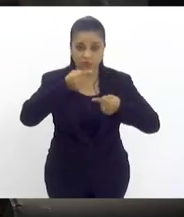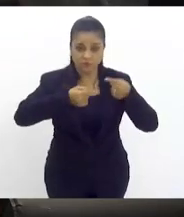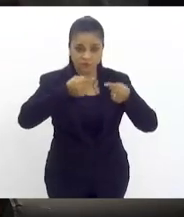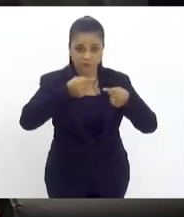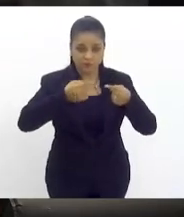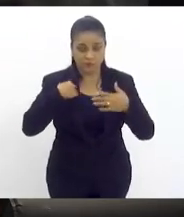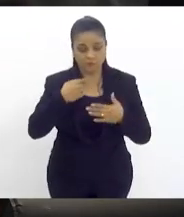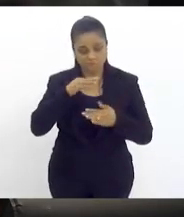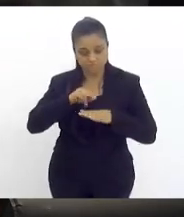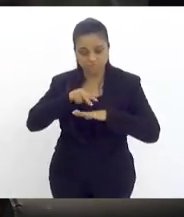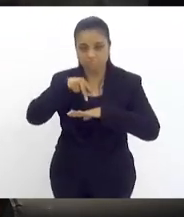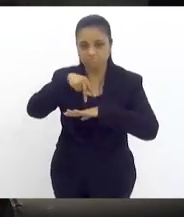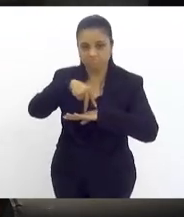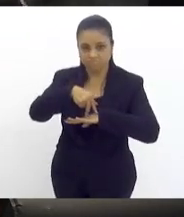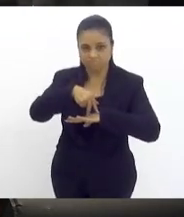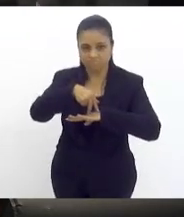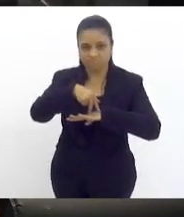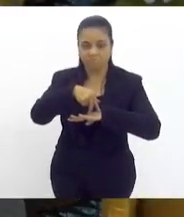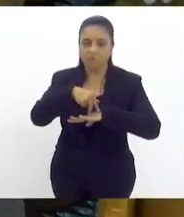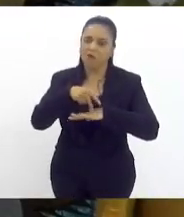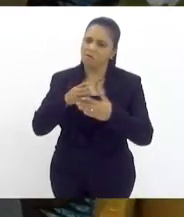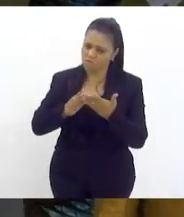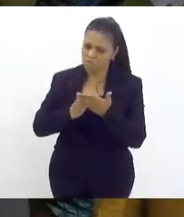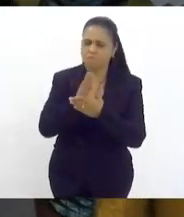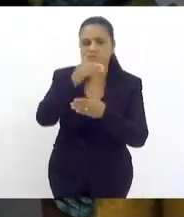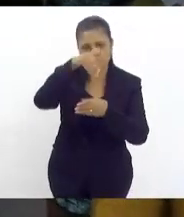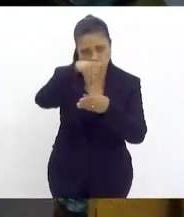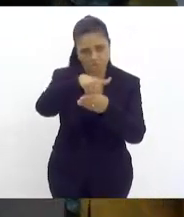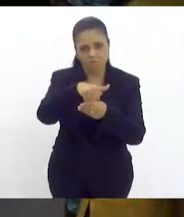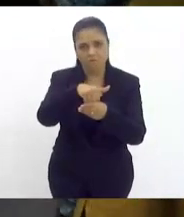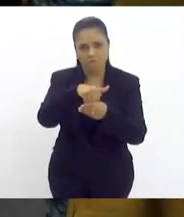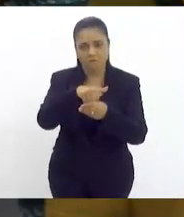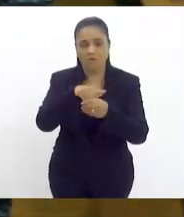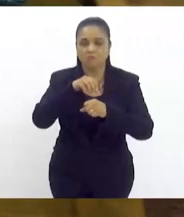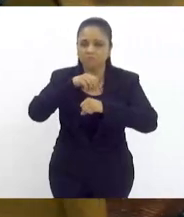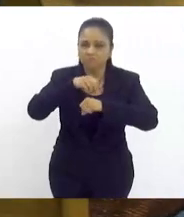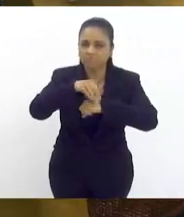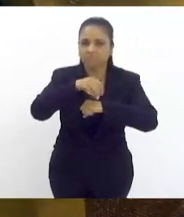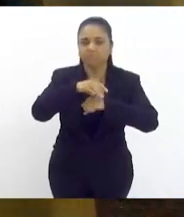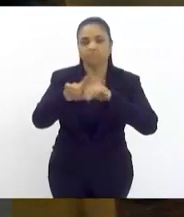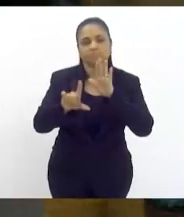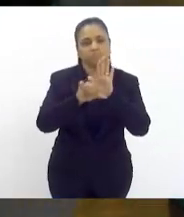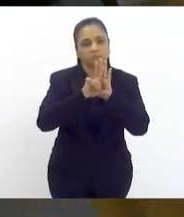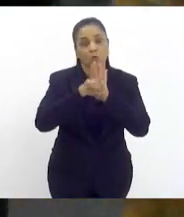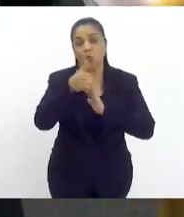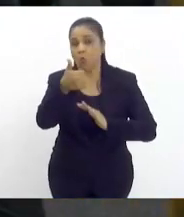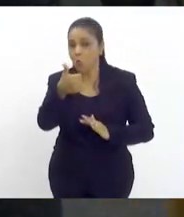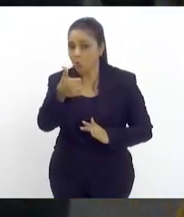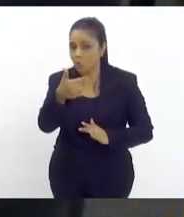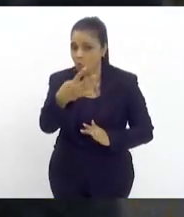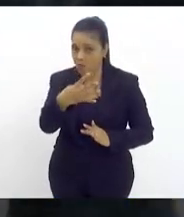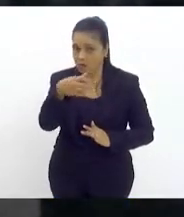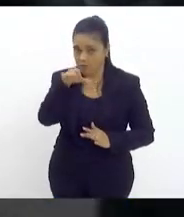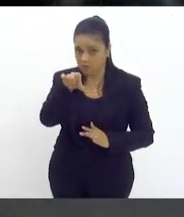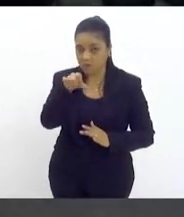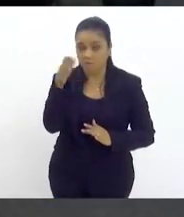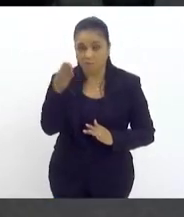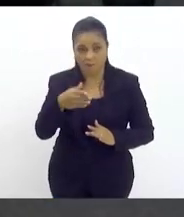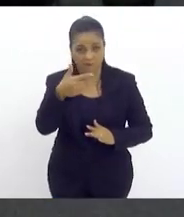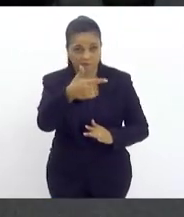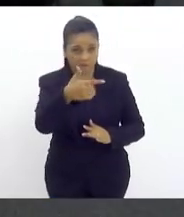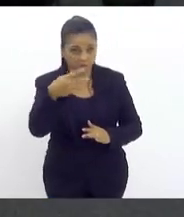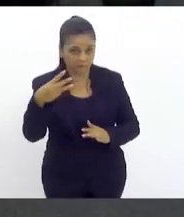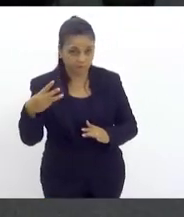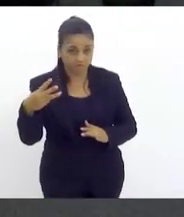minha posição também favorável à indicação legislativa 49 de 23 da